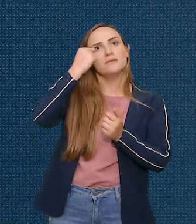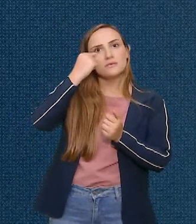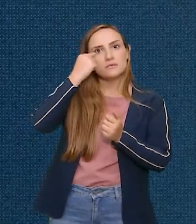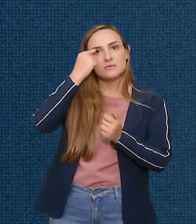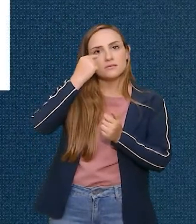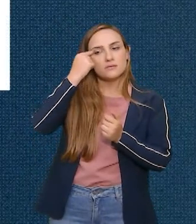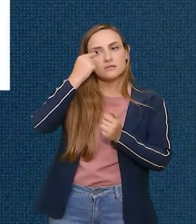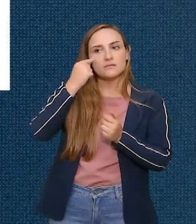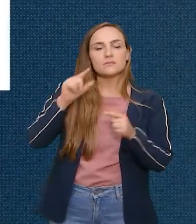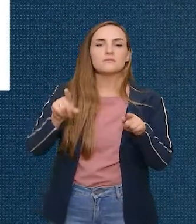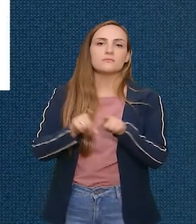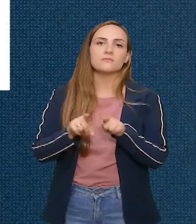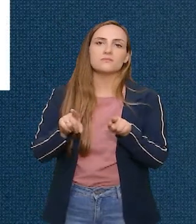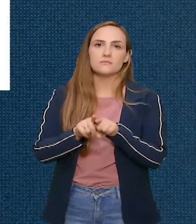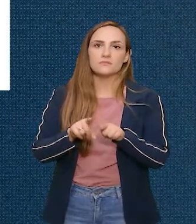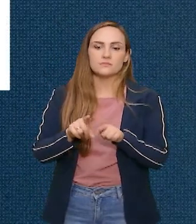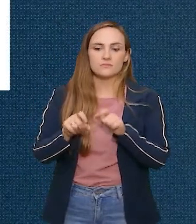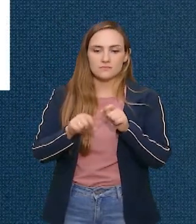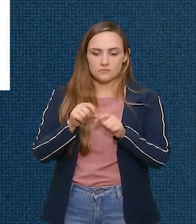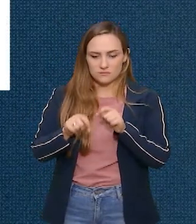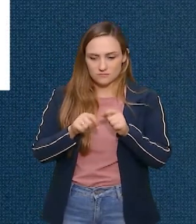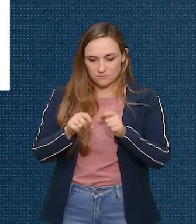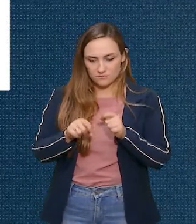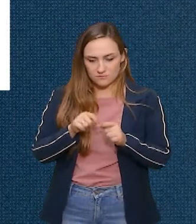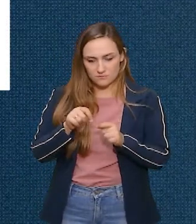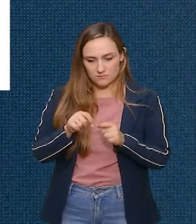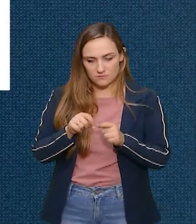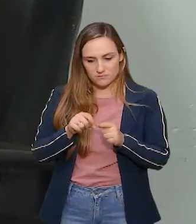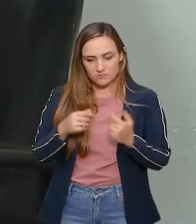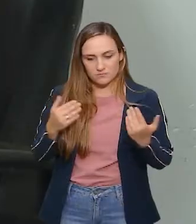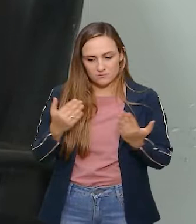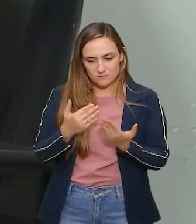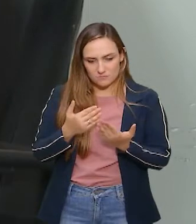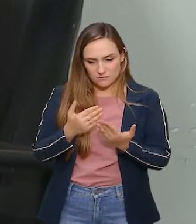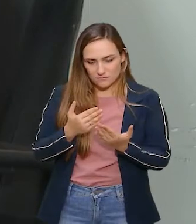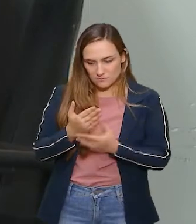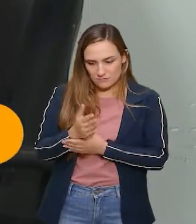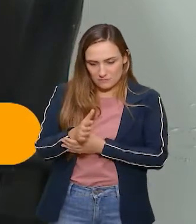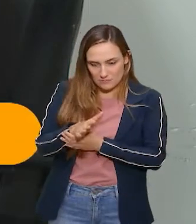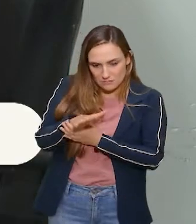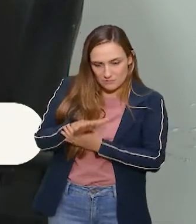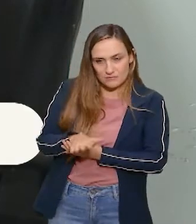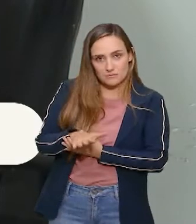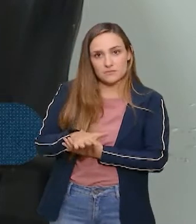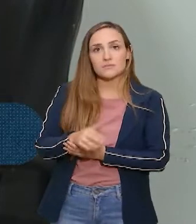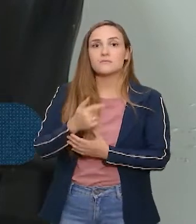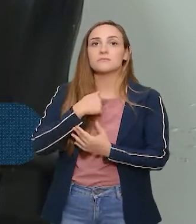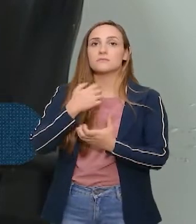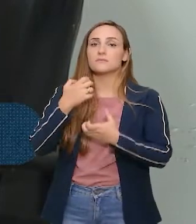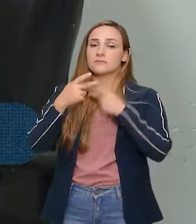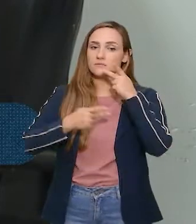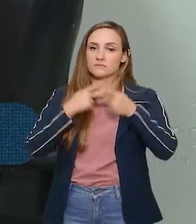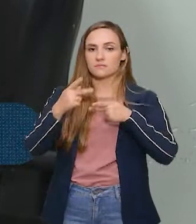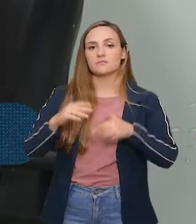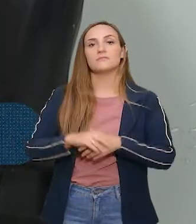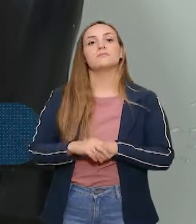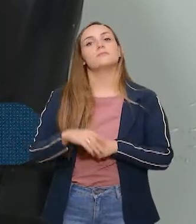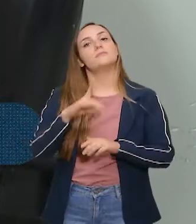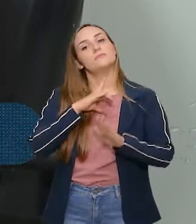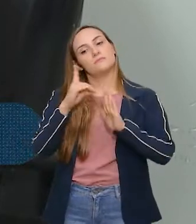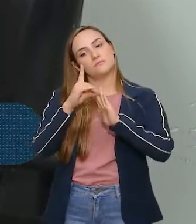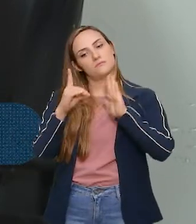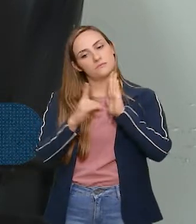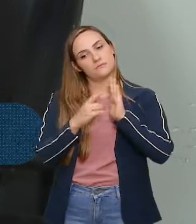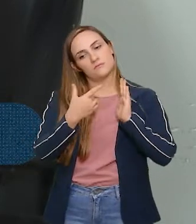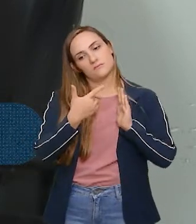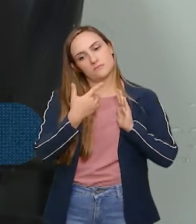ocular ferido e também assinou a petição com a patinha. Isso está em sede de recurso. Inicialmente, é preciso deixar bem claro que